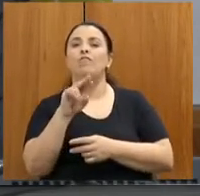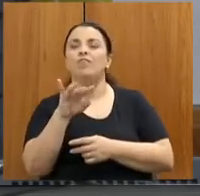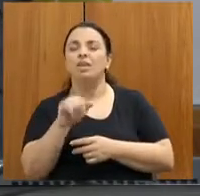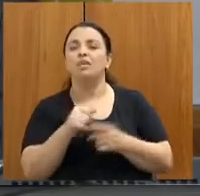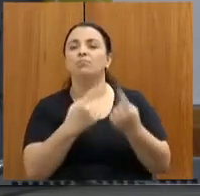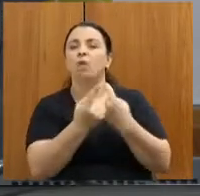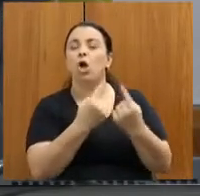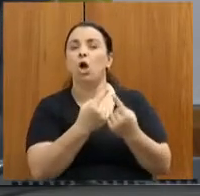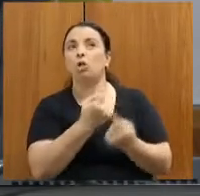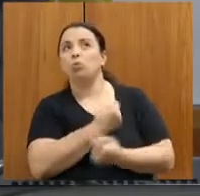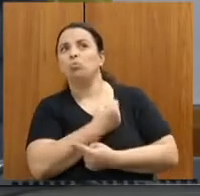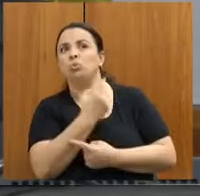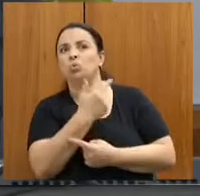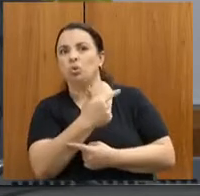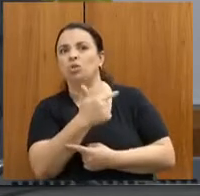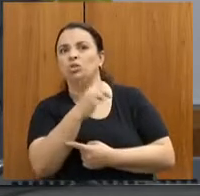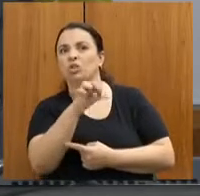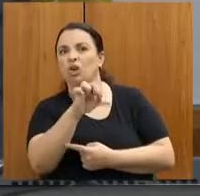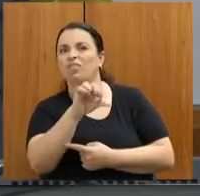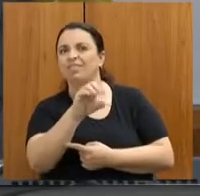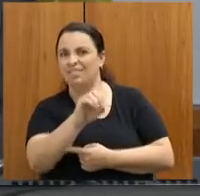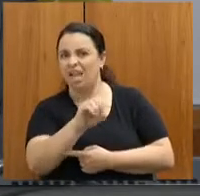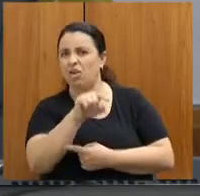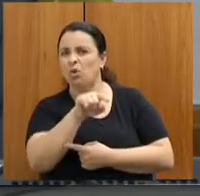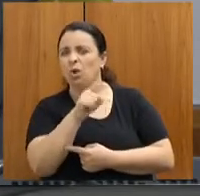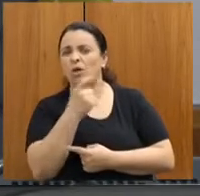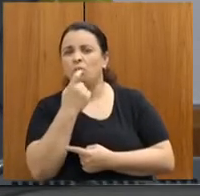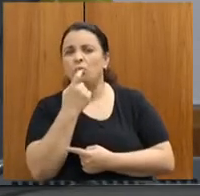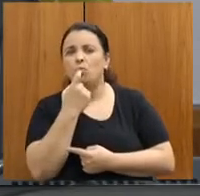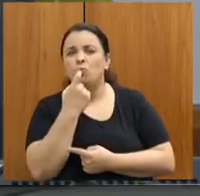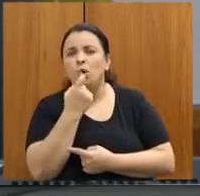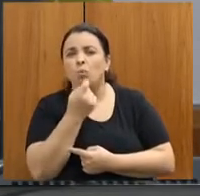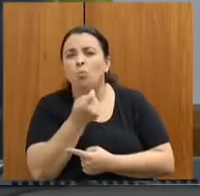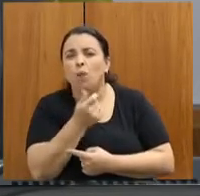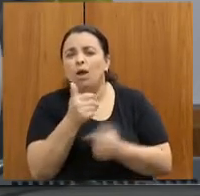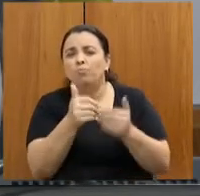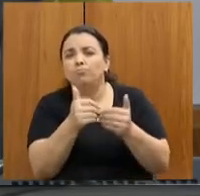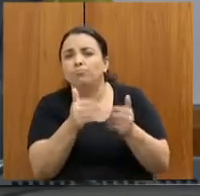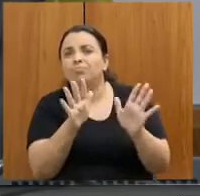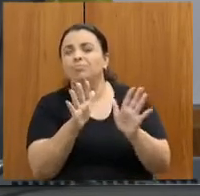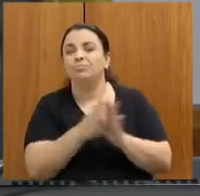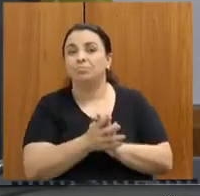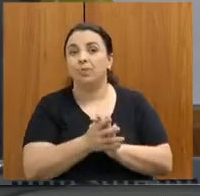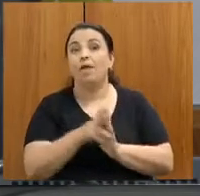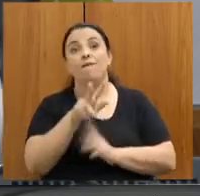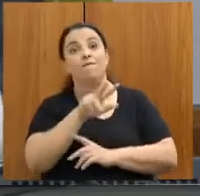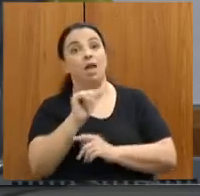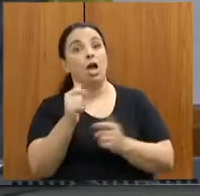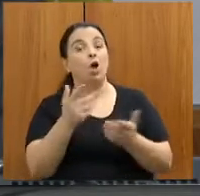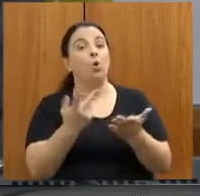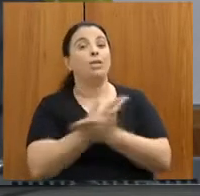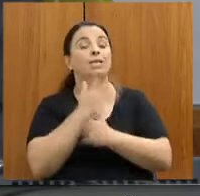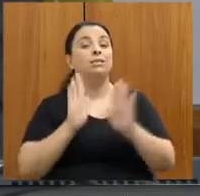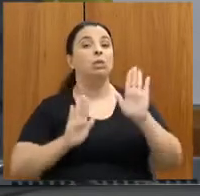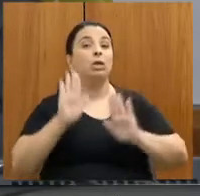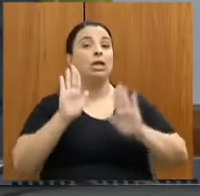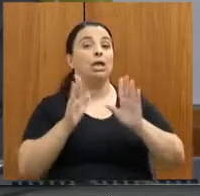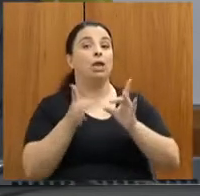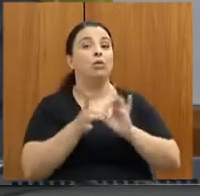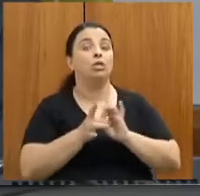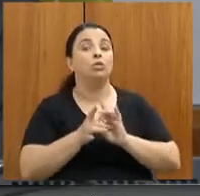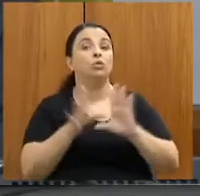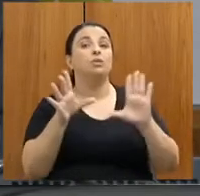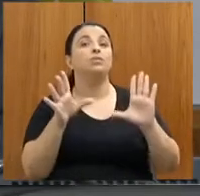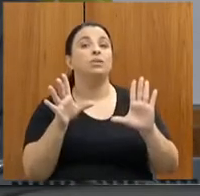A290 que está prestes inclusive para fazer com que tenhamos foi leilão das concessões tão